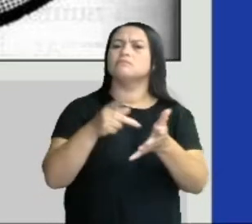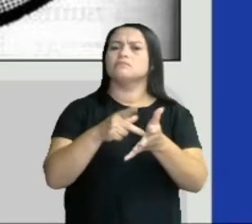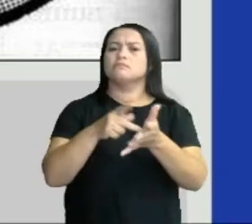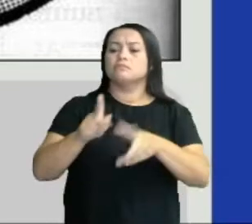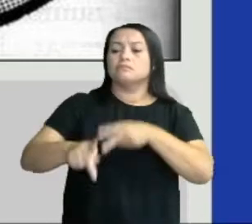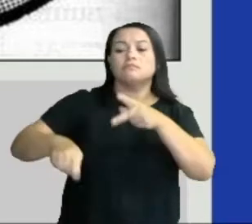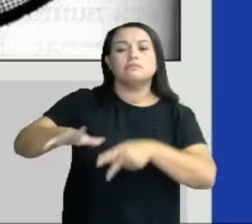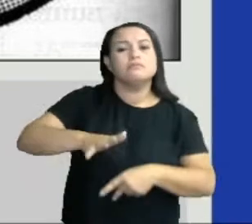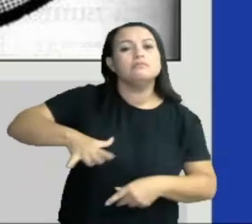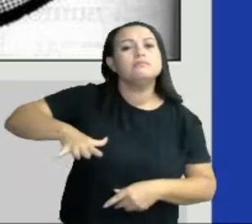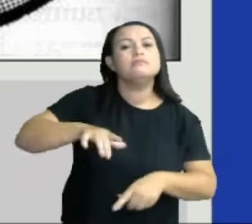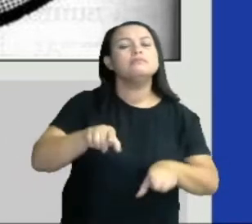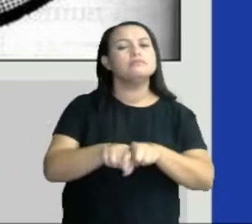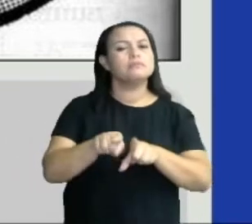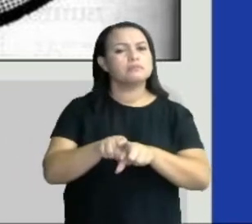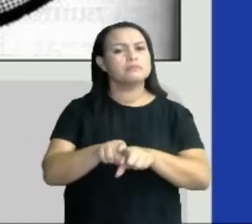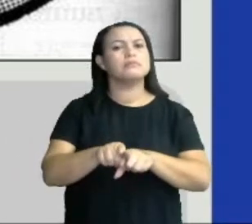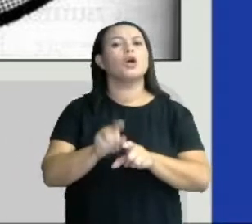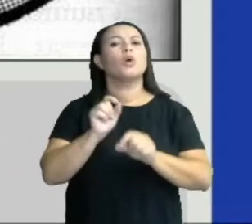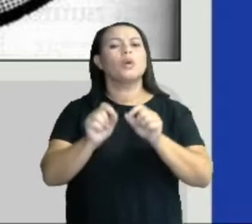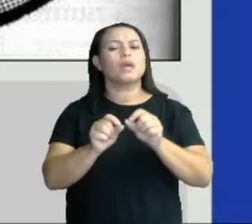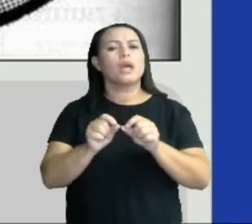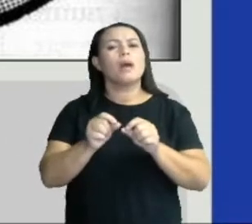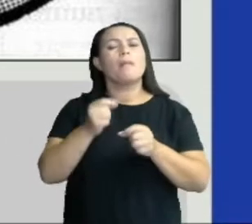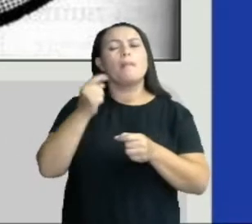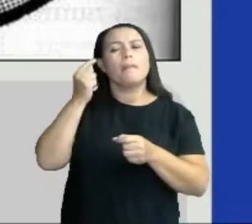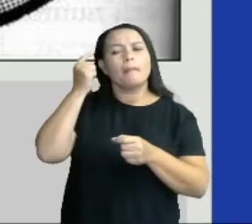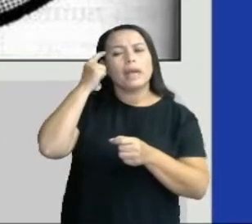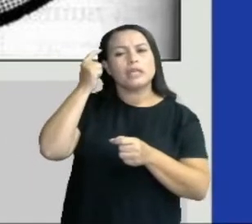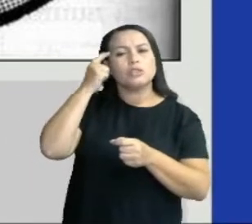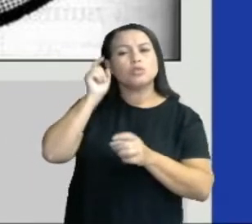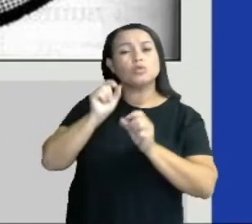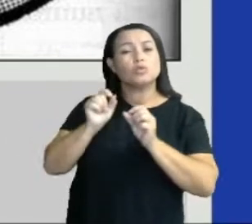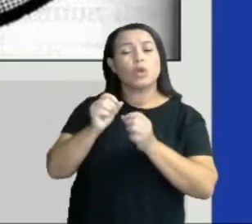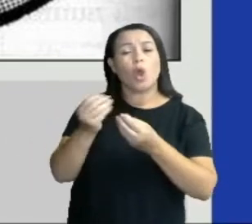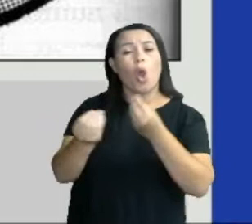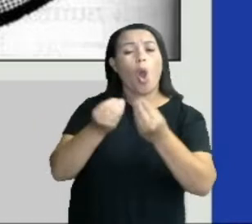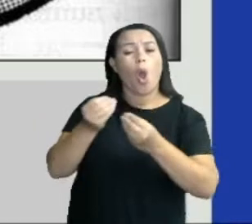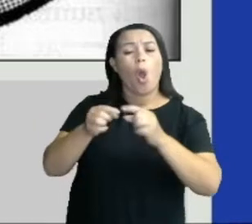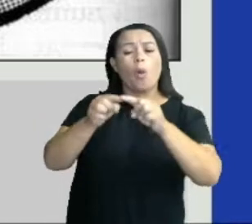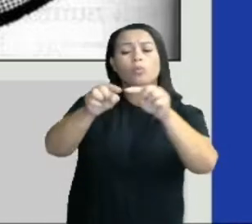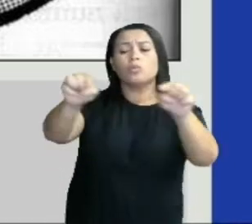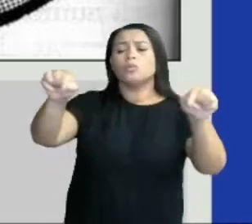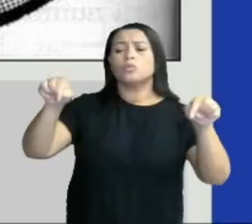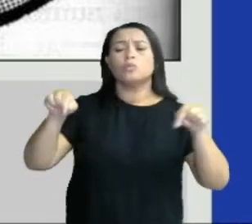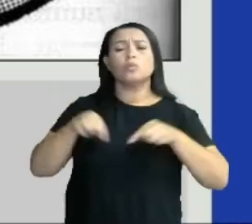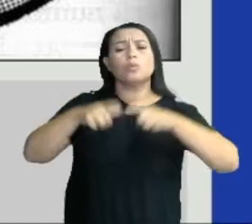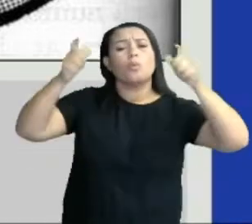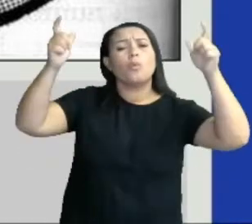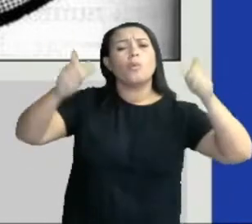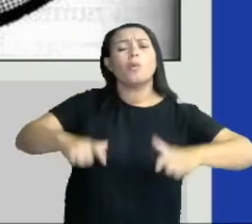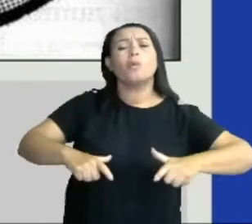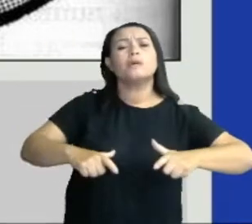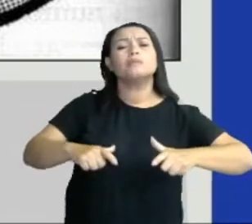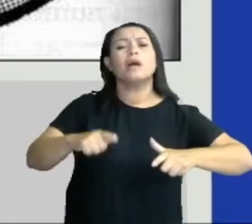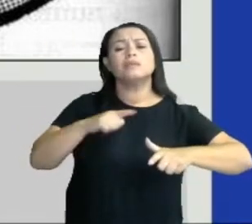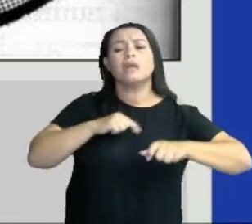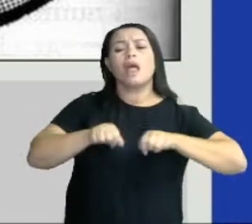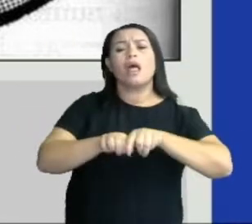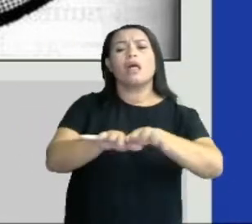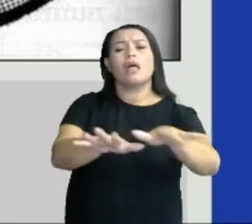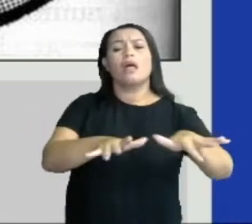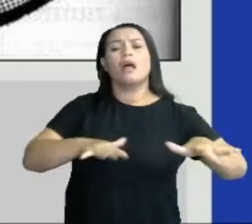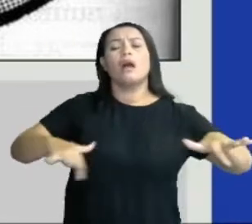geral e também ela enveredou por esse ramo de pensar em como o espaço estava distribuído e representar